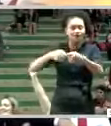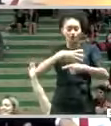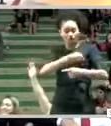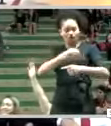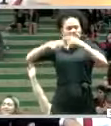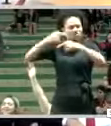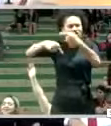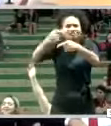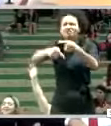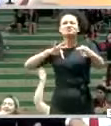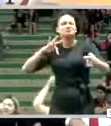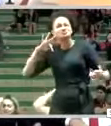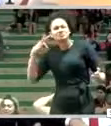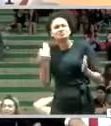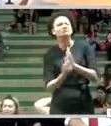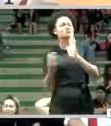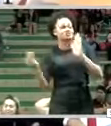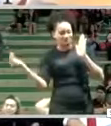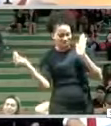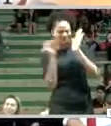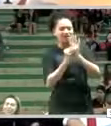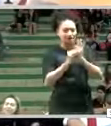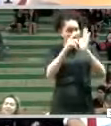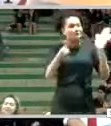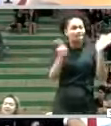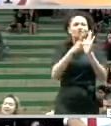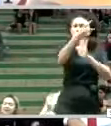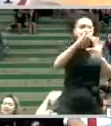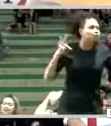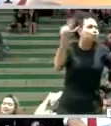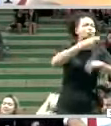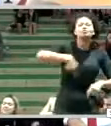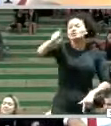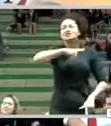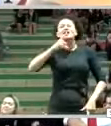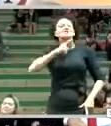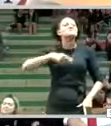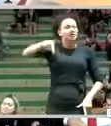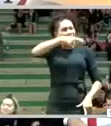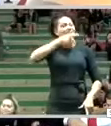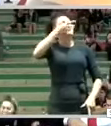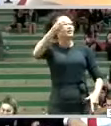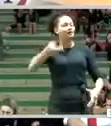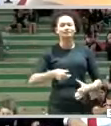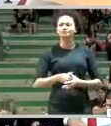dele, tudo vai ser na cama. A arca trouxe todo mundo, vai ter que estar lá.